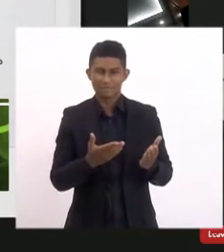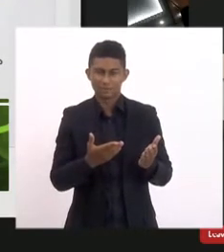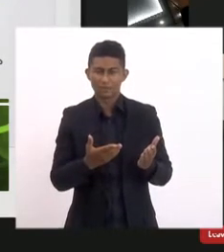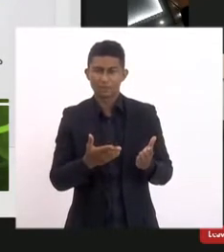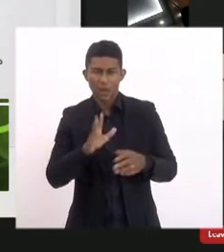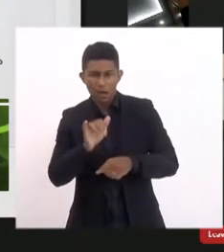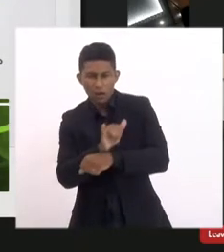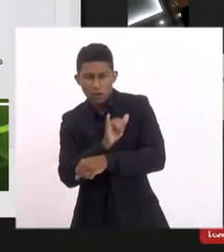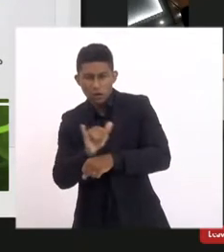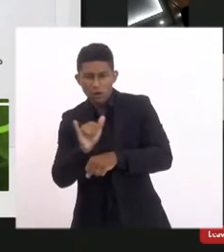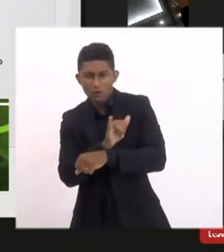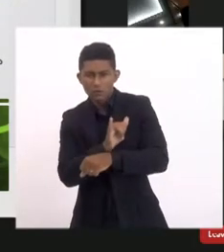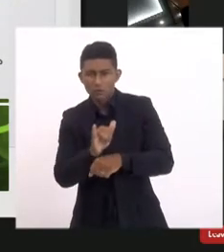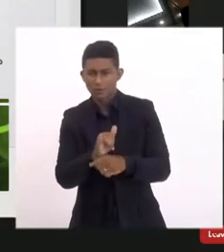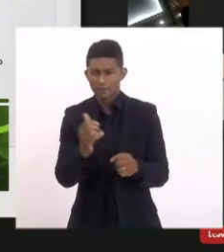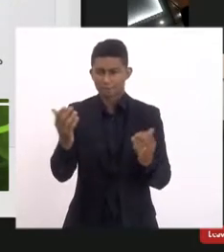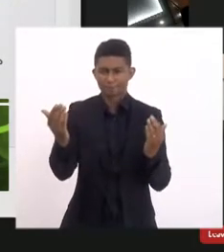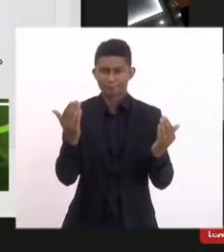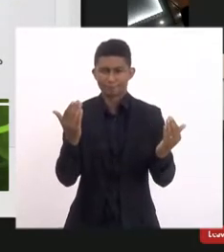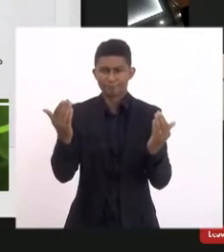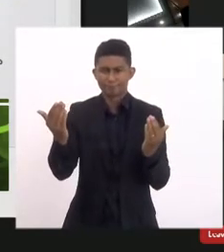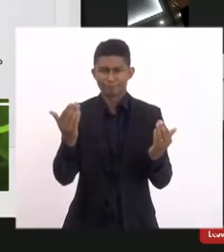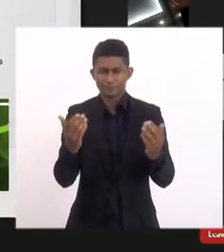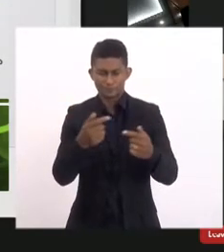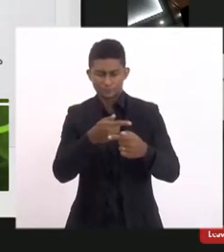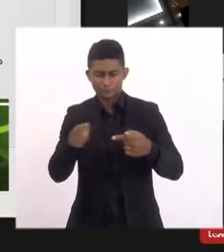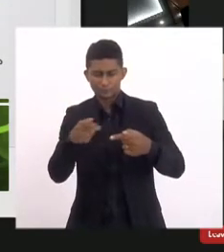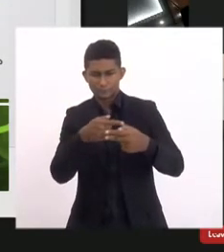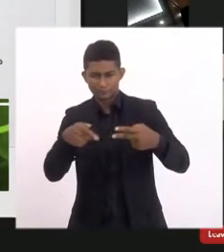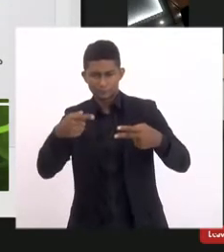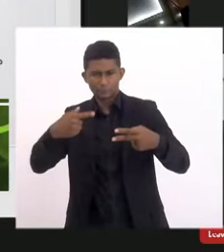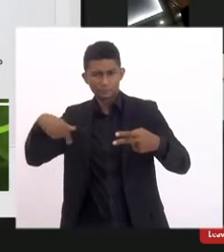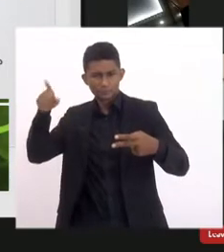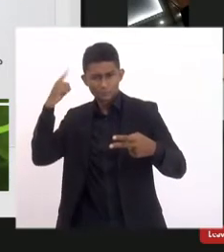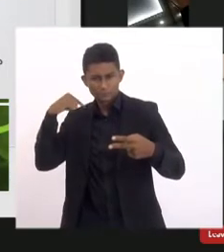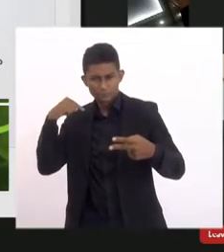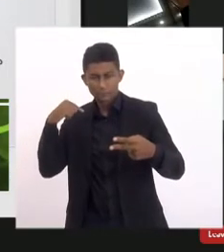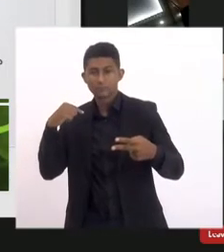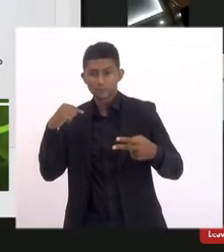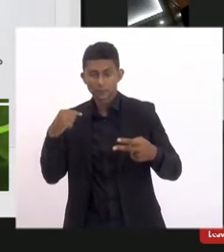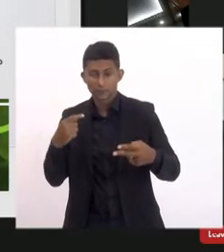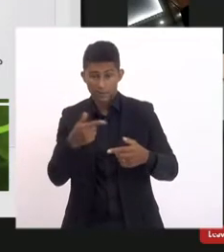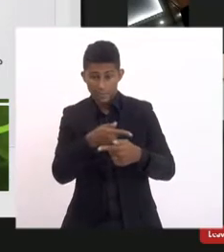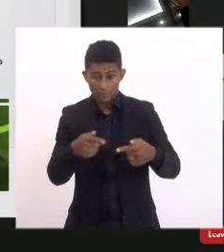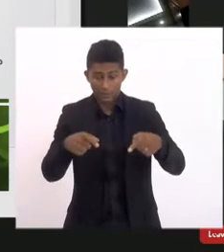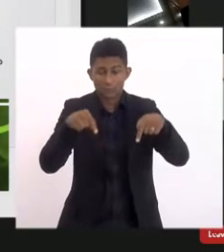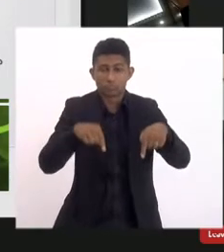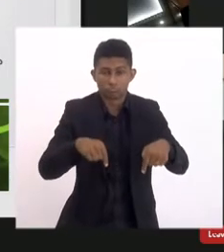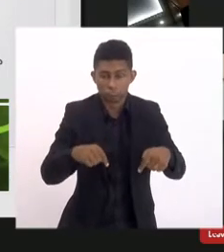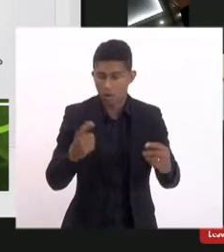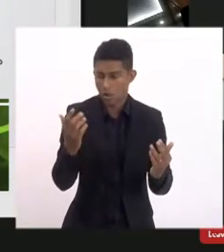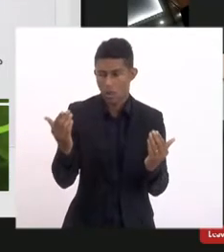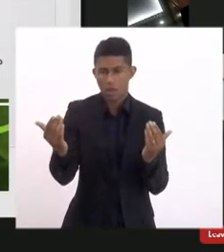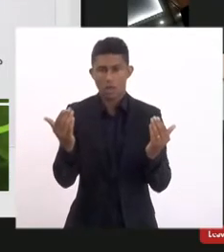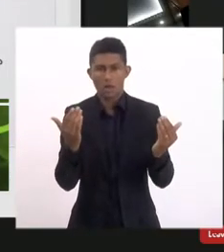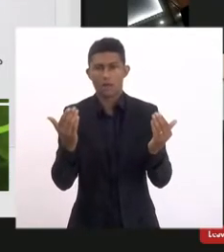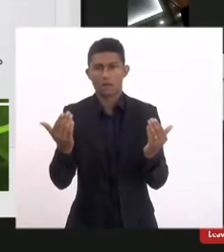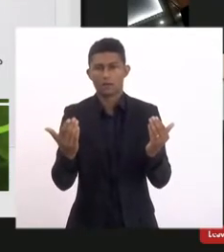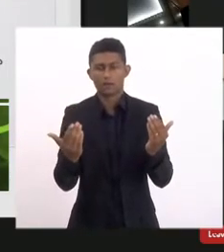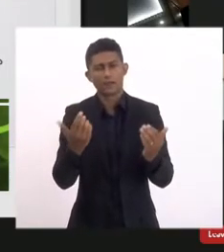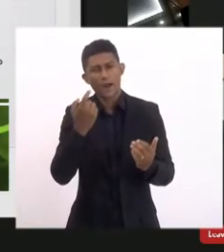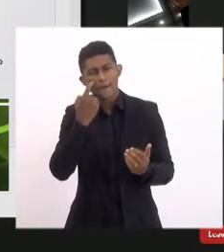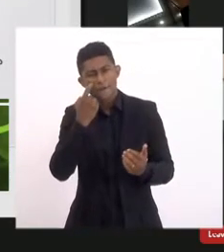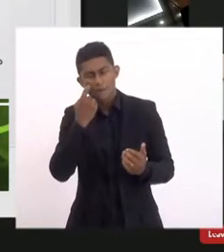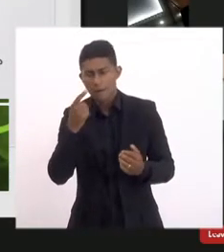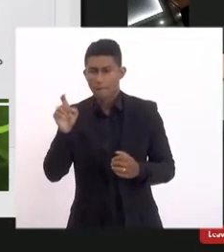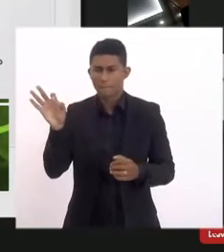utiliza o parâmetro de comparação de duas semanas atrás com a semana atual, ela considera